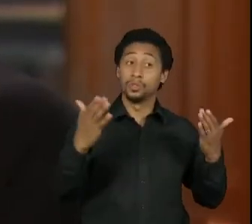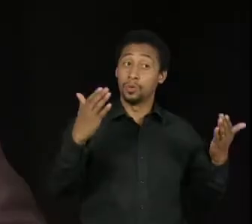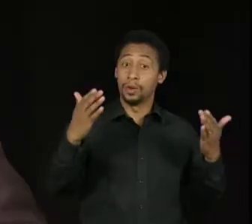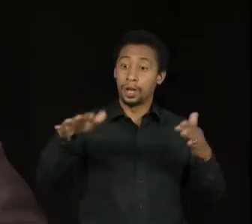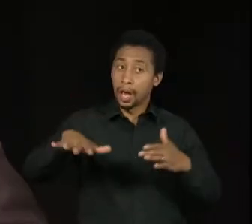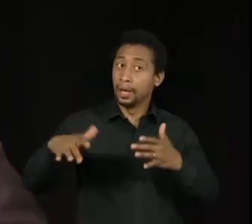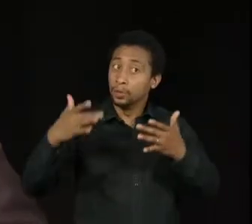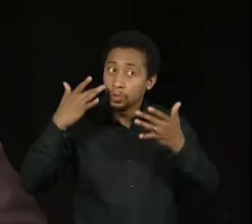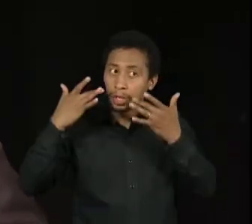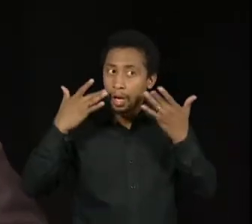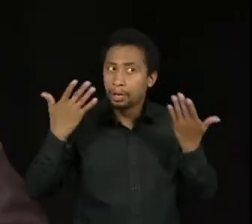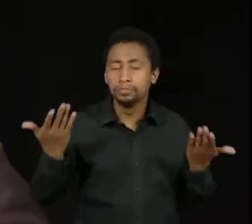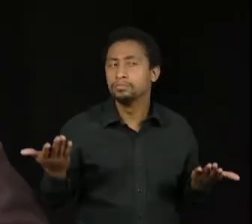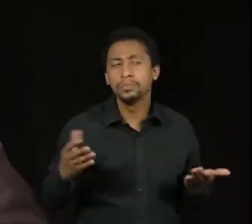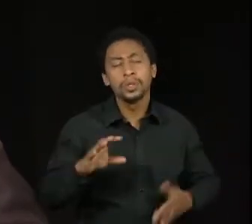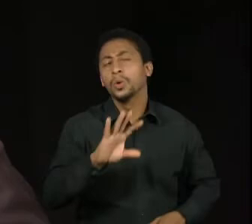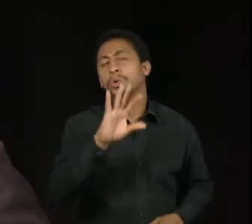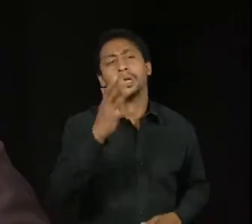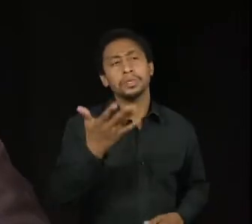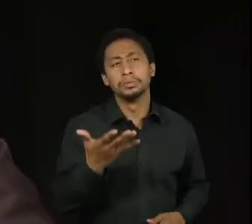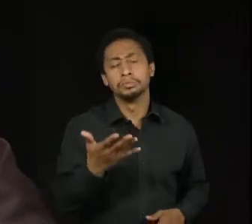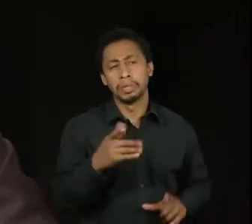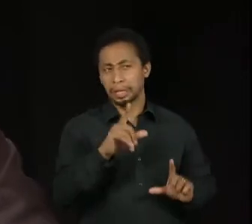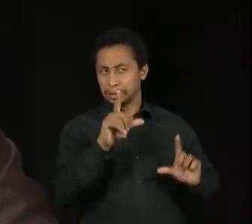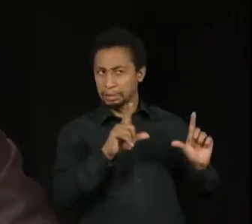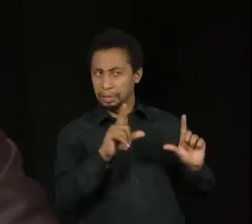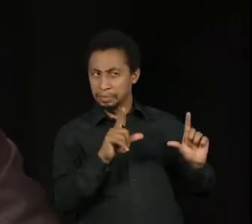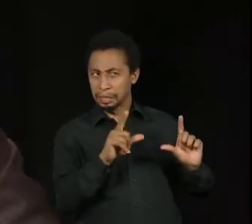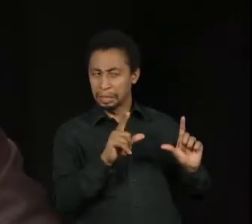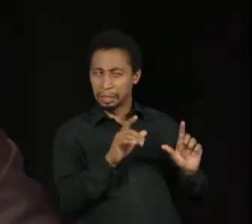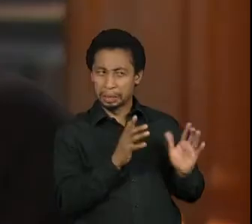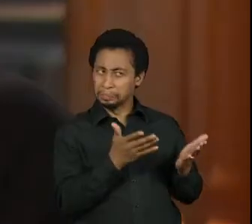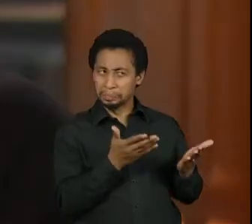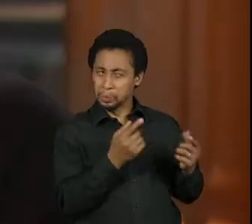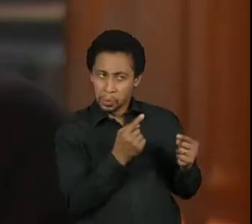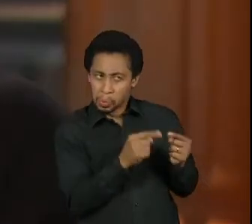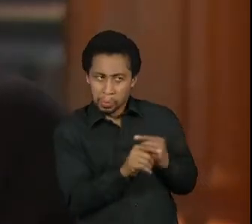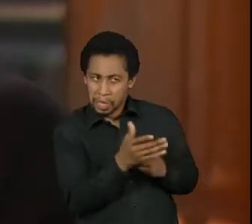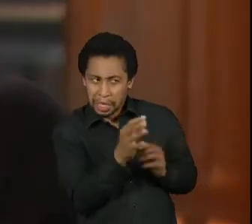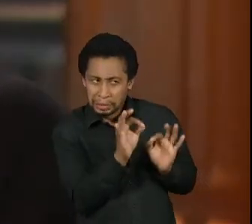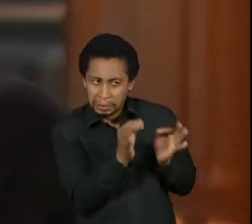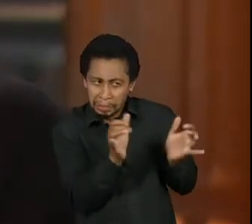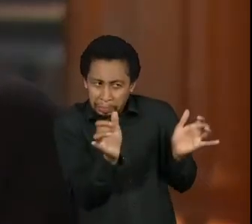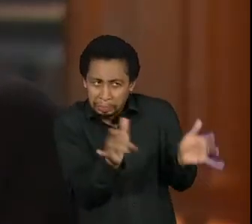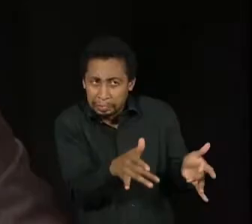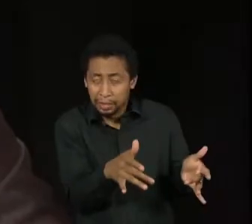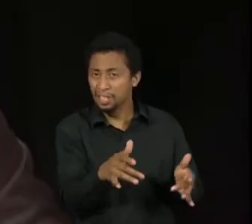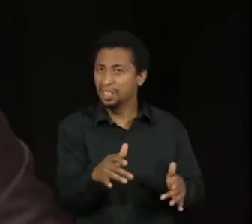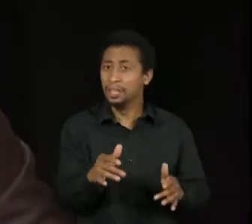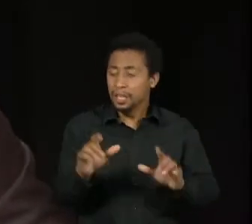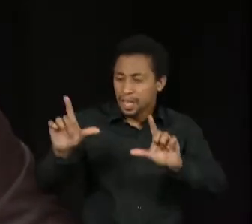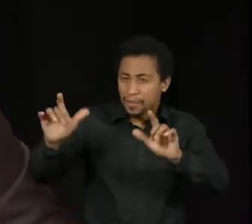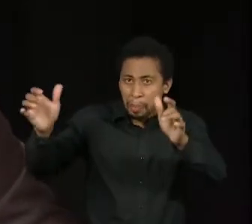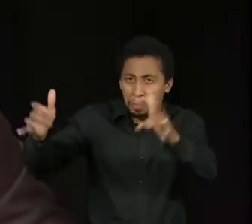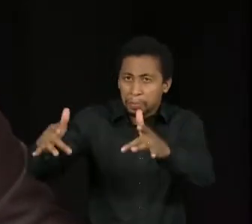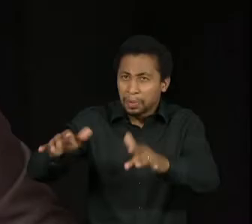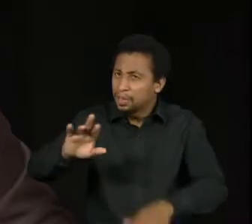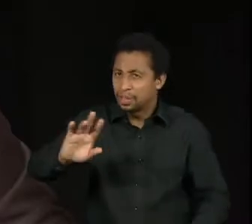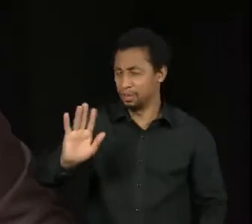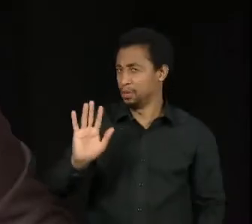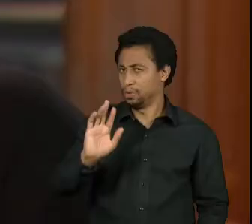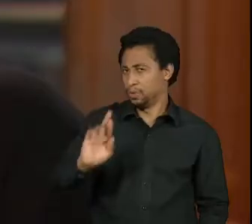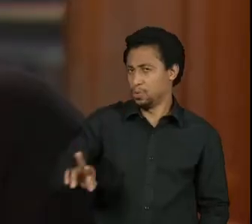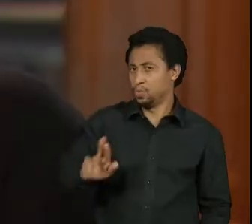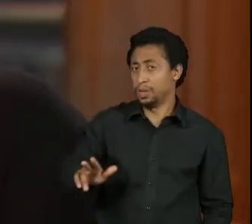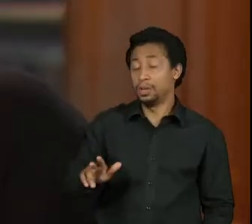Isso é o que a televisão é uma coisa menor na não acho que é melhor não dá até porque você é fã do bebê mesmo